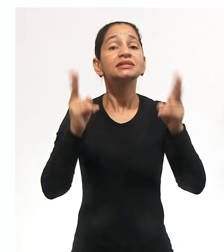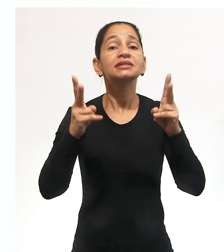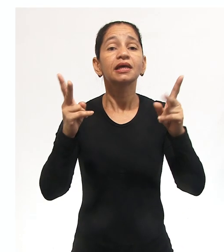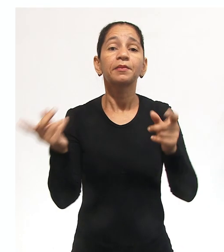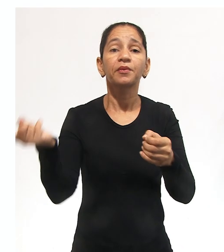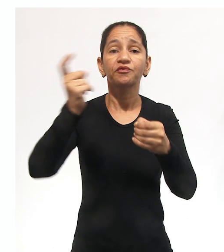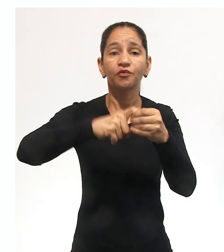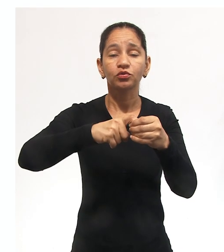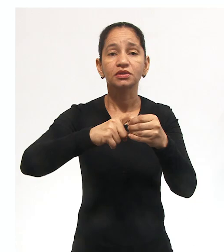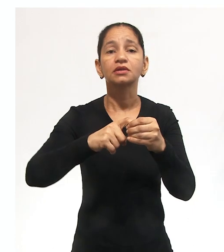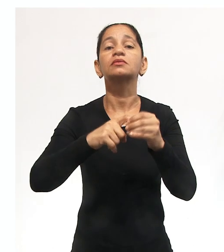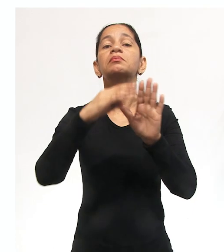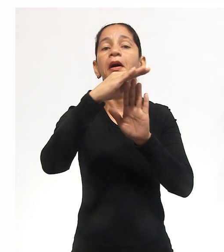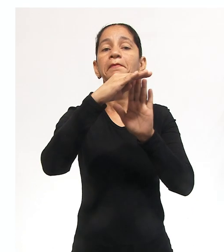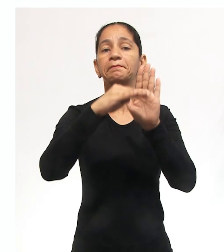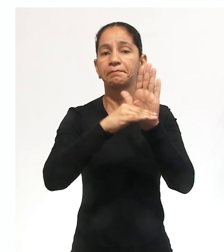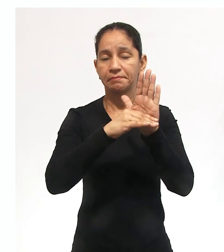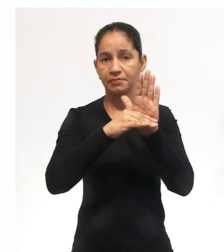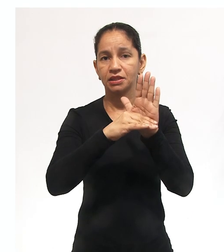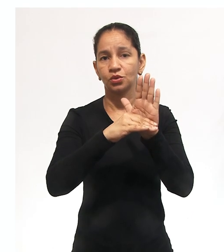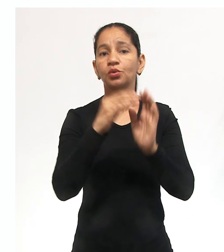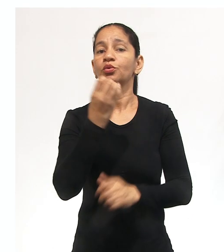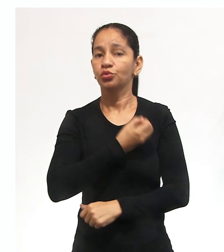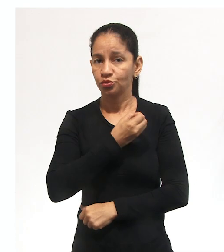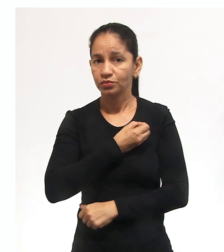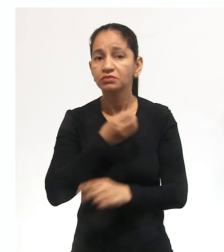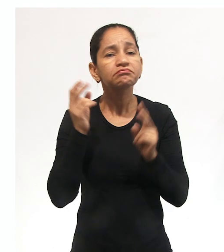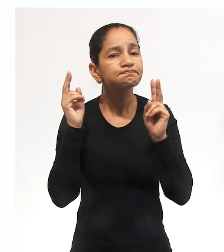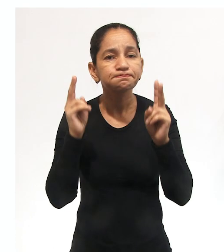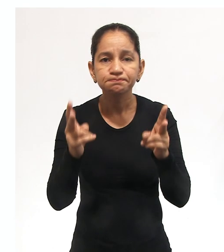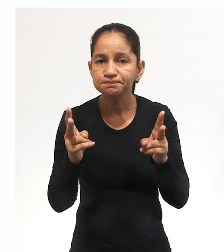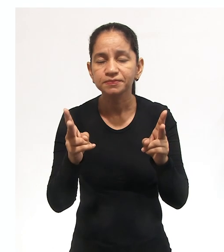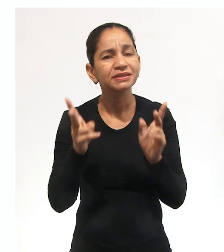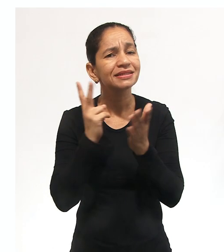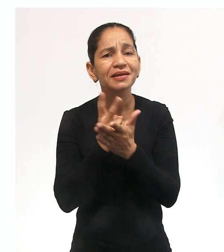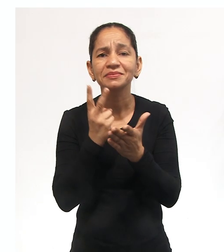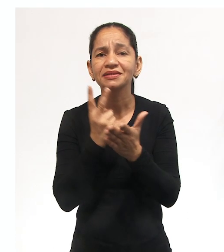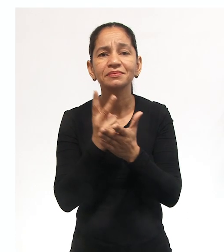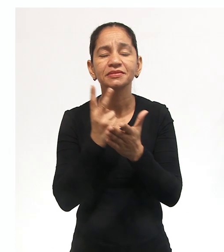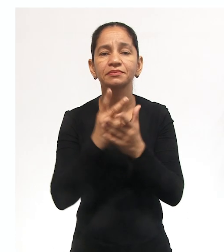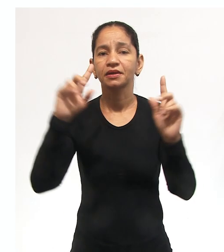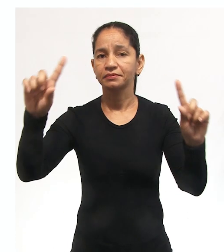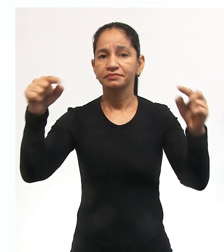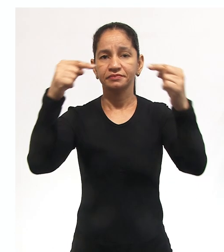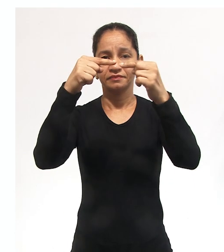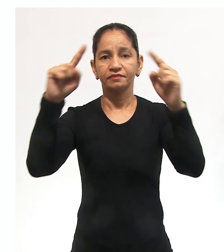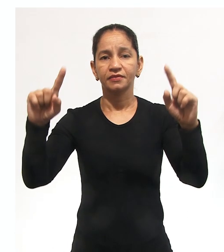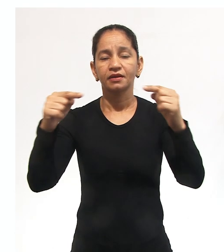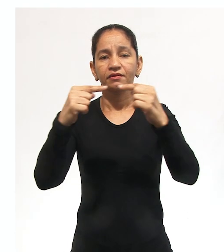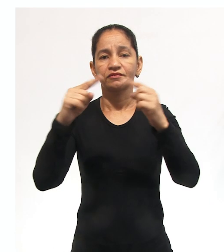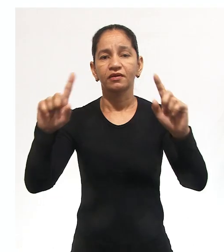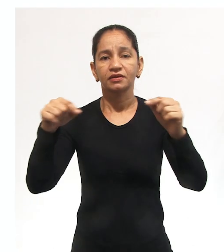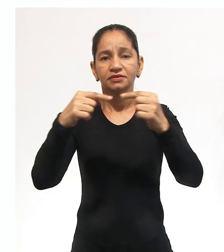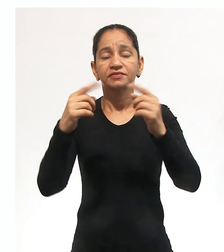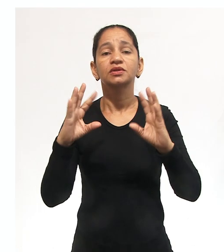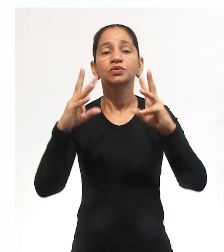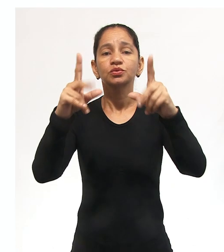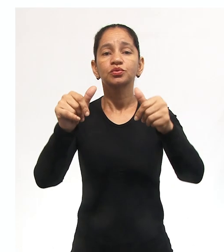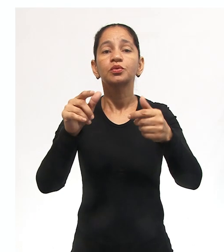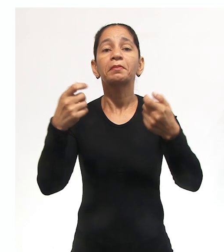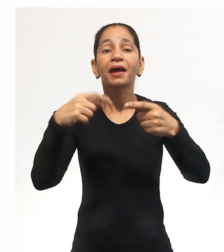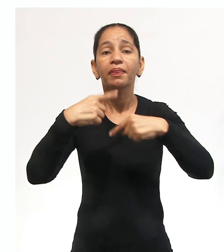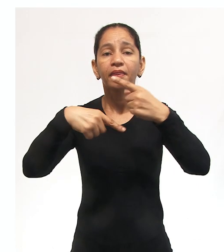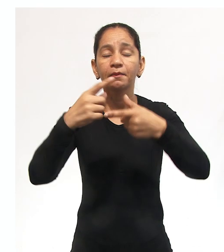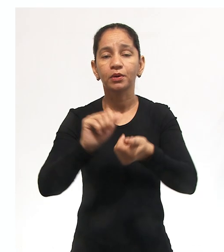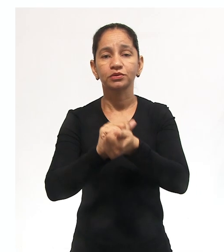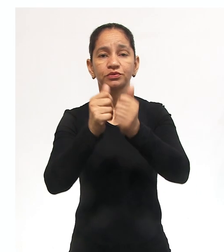gente sempre vai mudar para unidade menor. Então, a gente vai fazer equivalência aqui também, e aí a gente vai fazer as